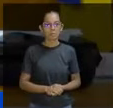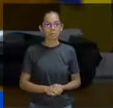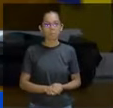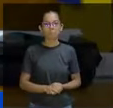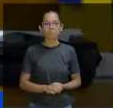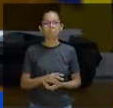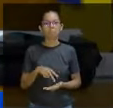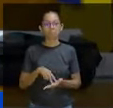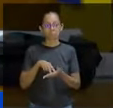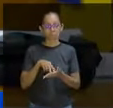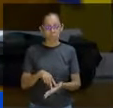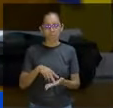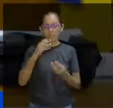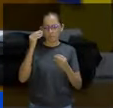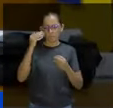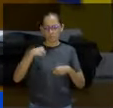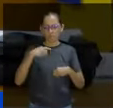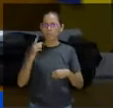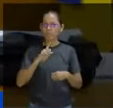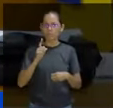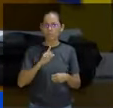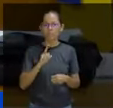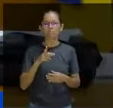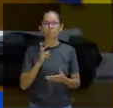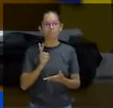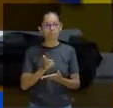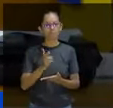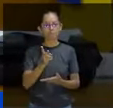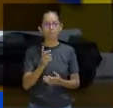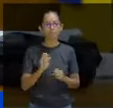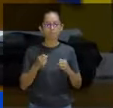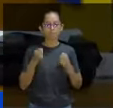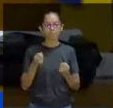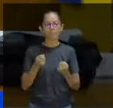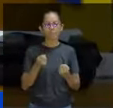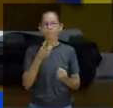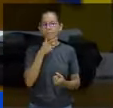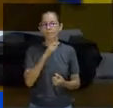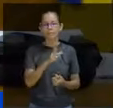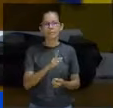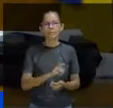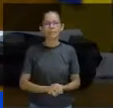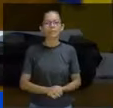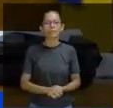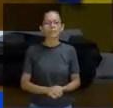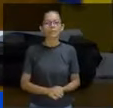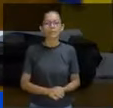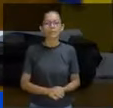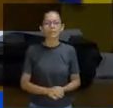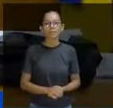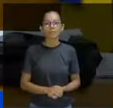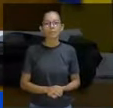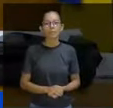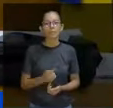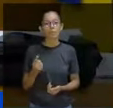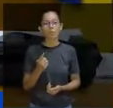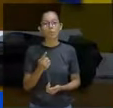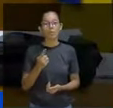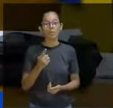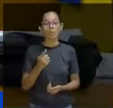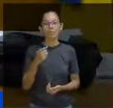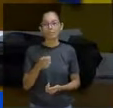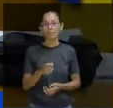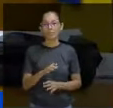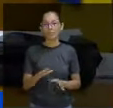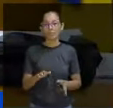de trabalho, porque na época estava tendo uma outra, a escolha era, eu acho que era a doutora Ariadne, e só tinha ela como jurista, então os processos